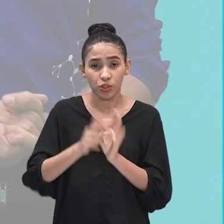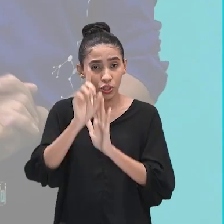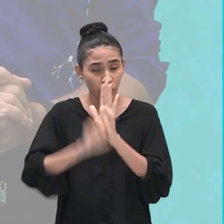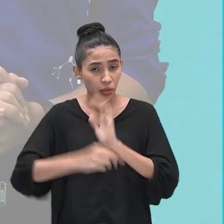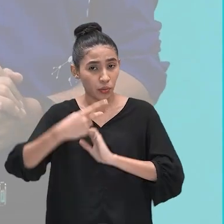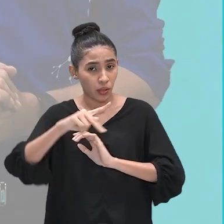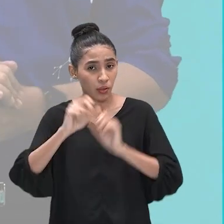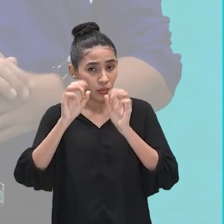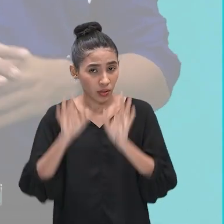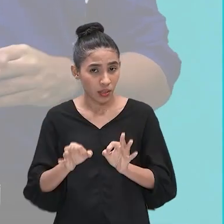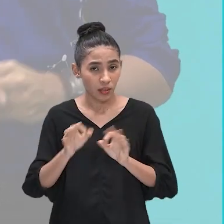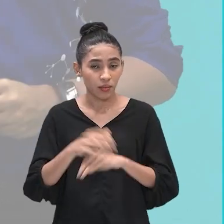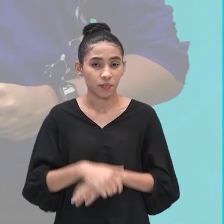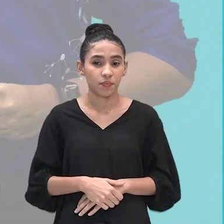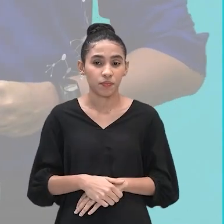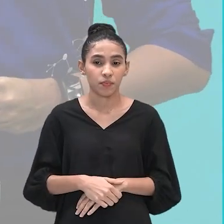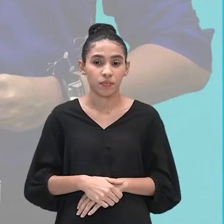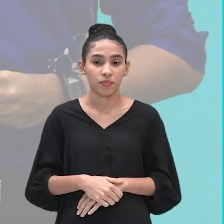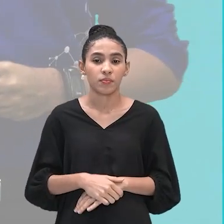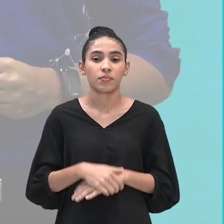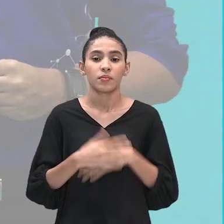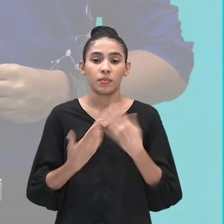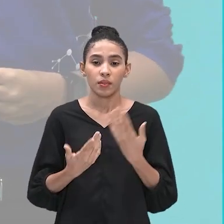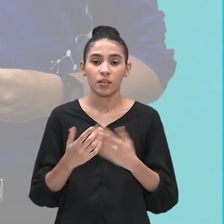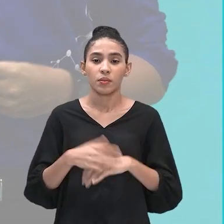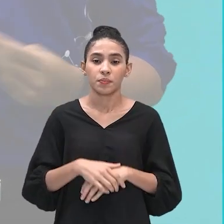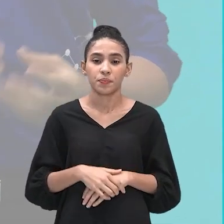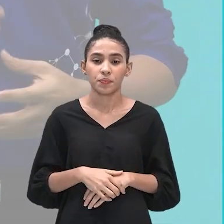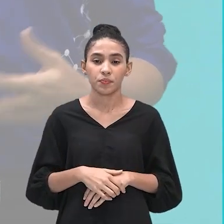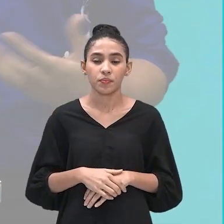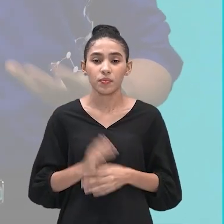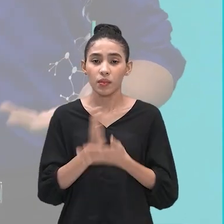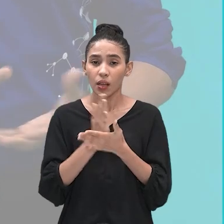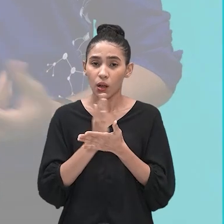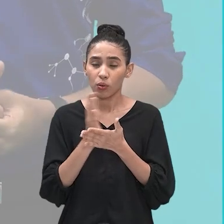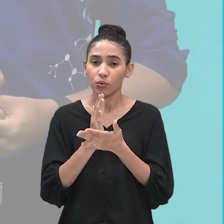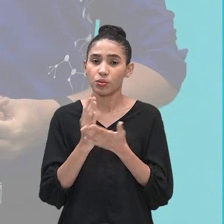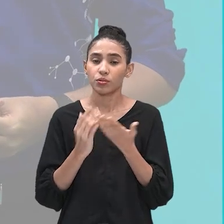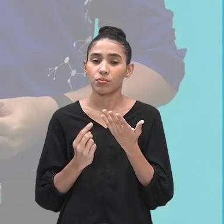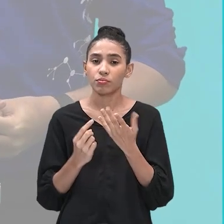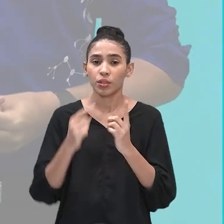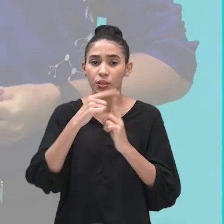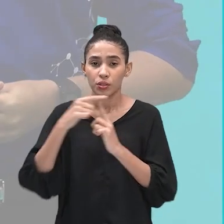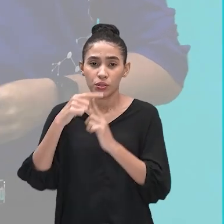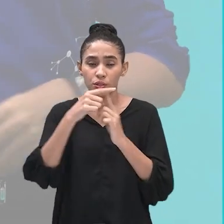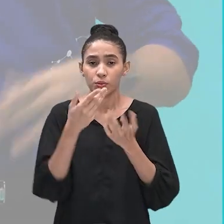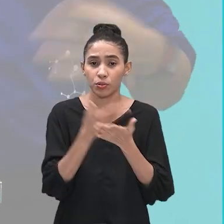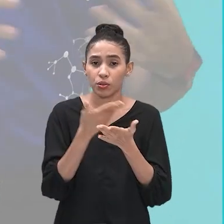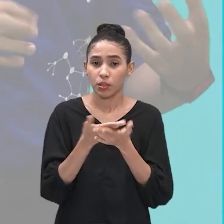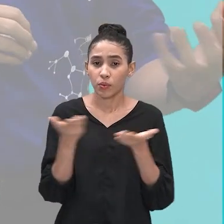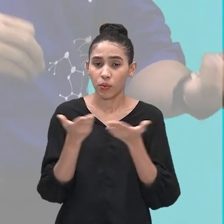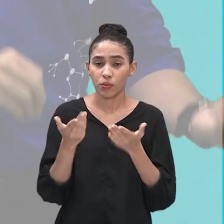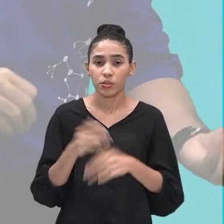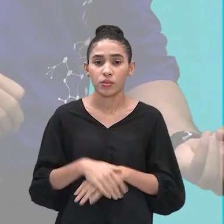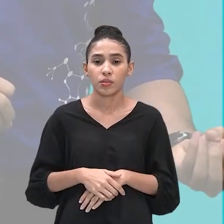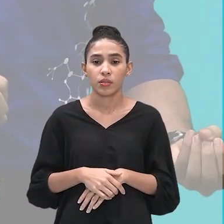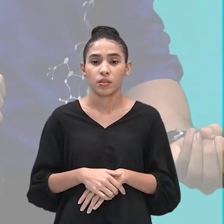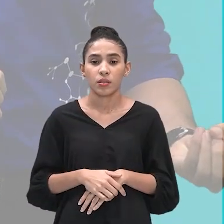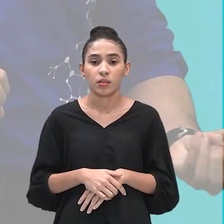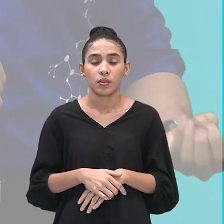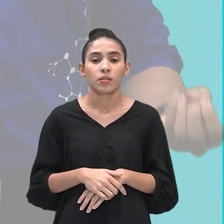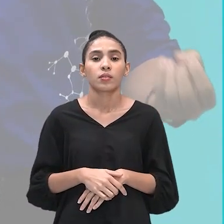seu, certo, gente? Então, esses foram aí alguns elementos que nós estudamos na nossa aula hoje. Viram lá para que